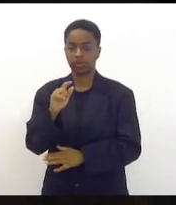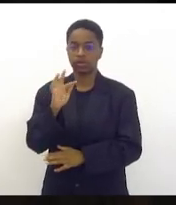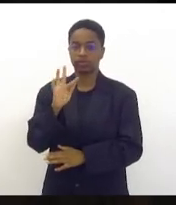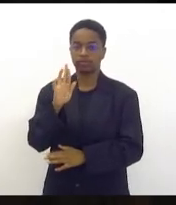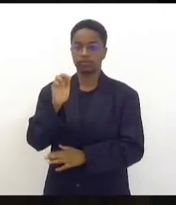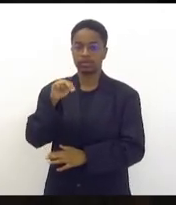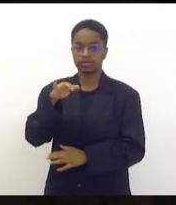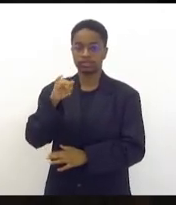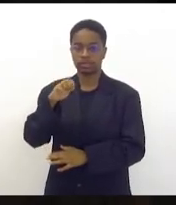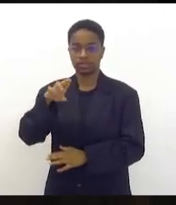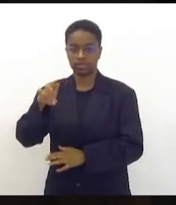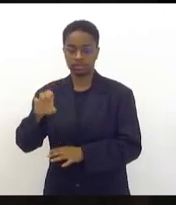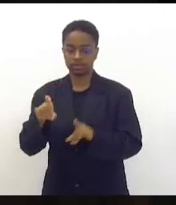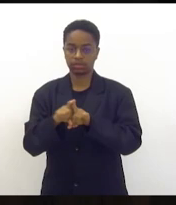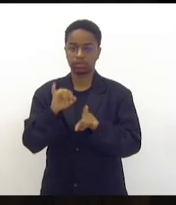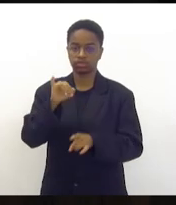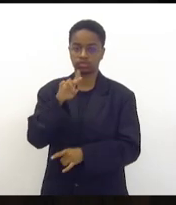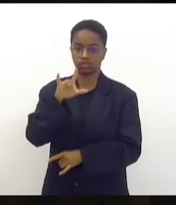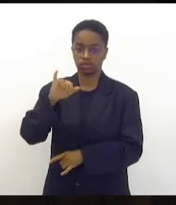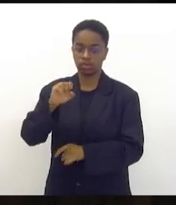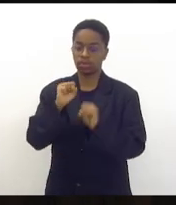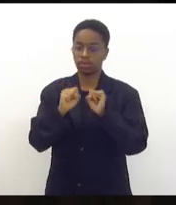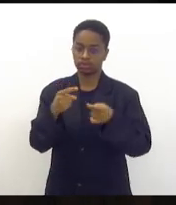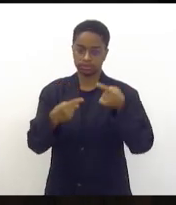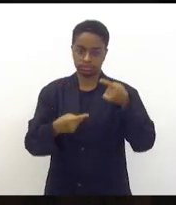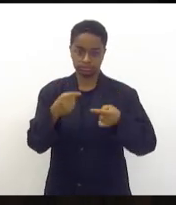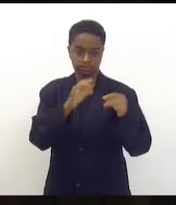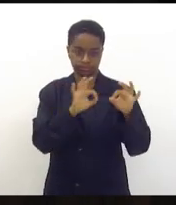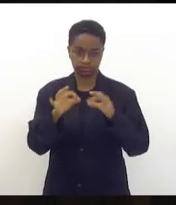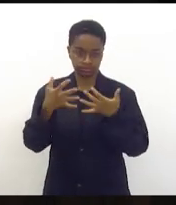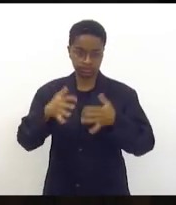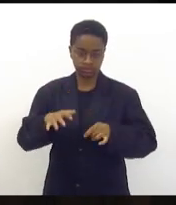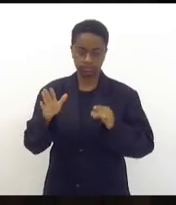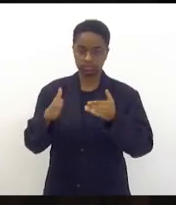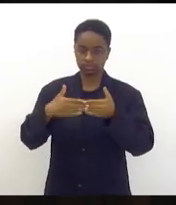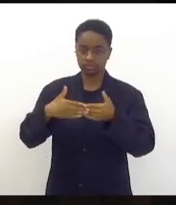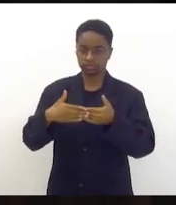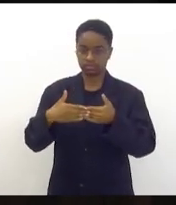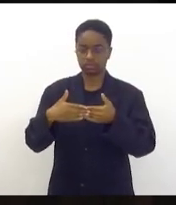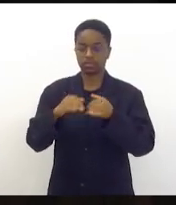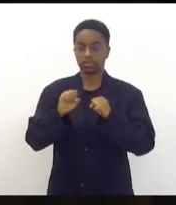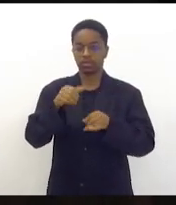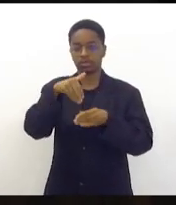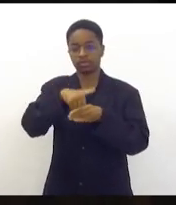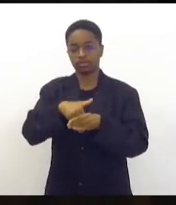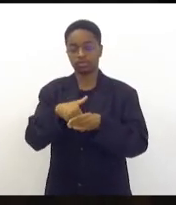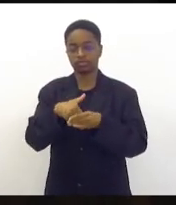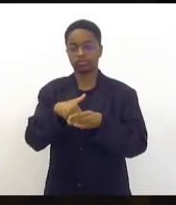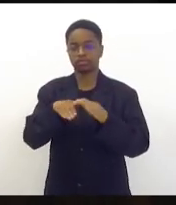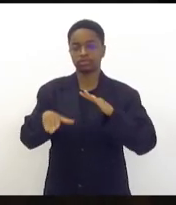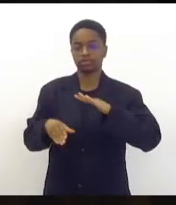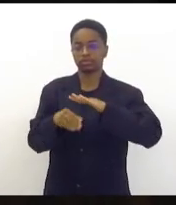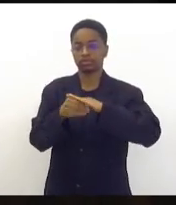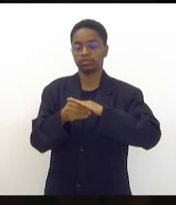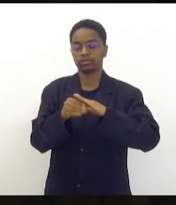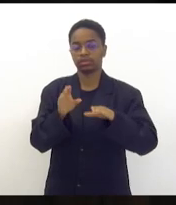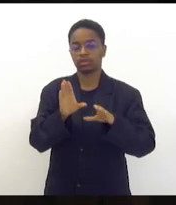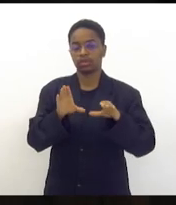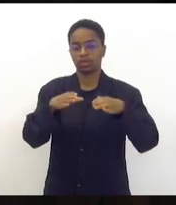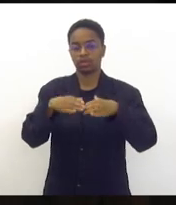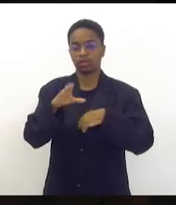Rocha. Em discussão, não havendo quem queira discutir, encerrada a discussão. Em votação, a emenda da Comissão de